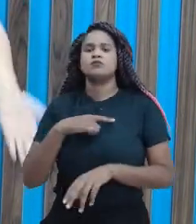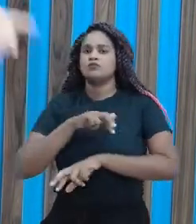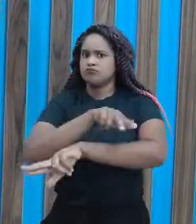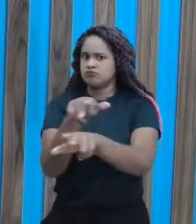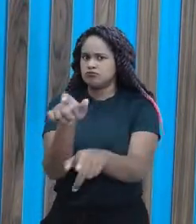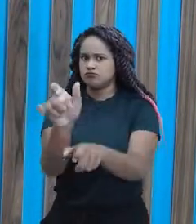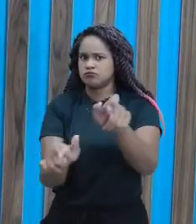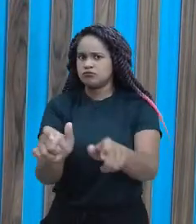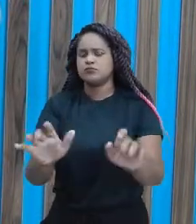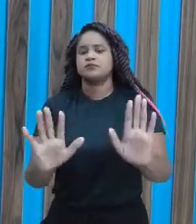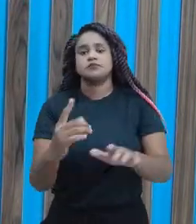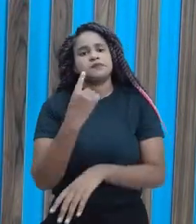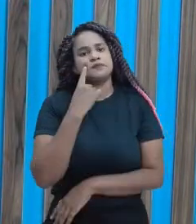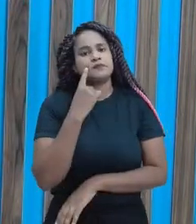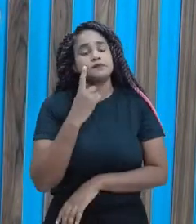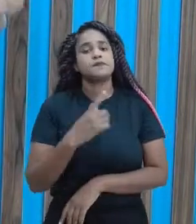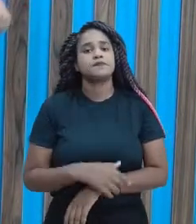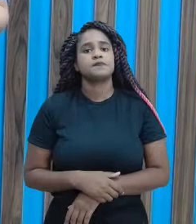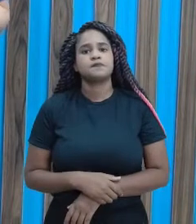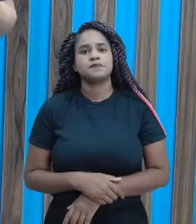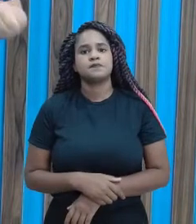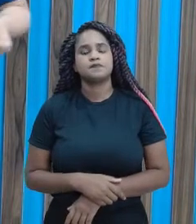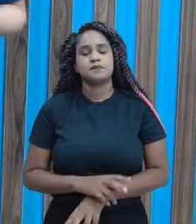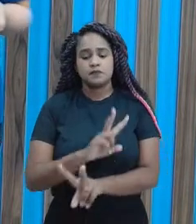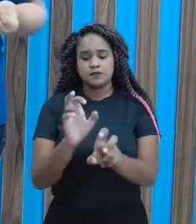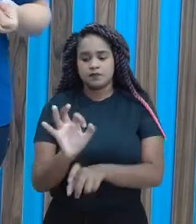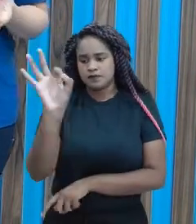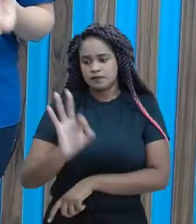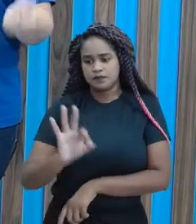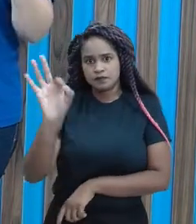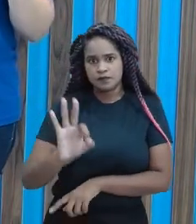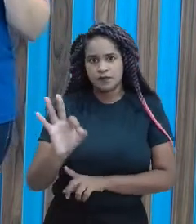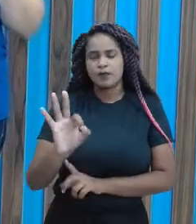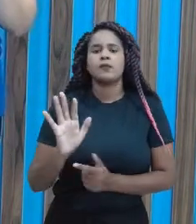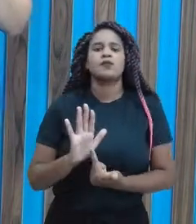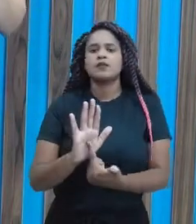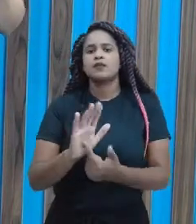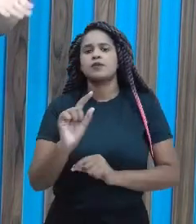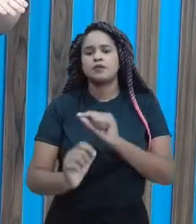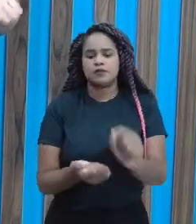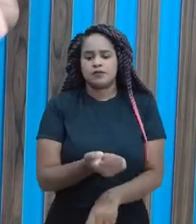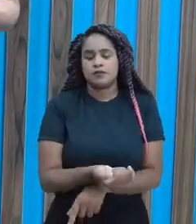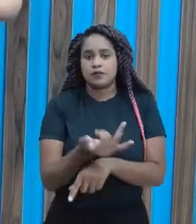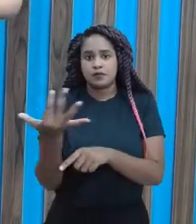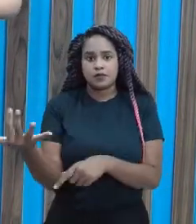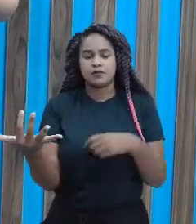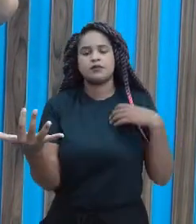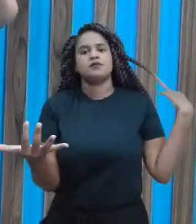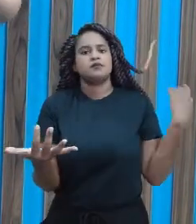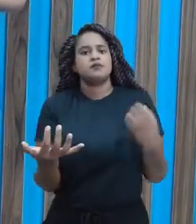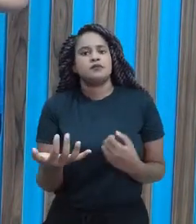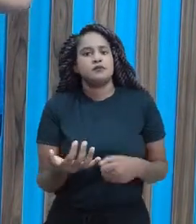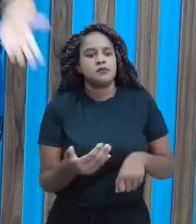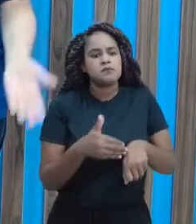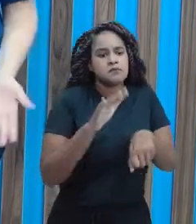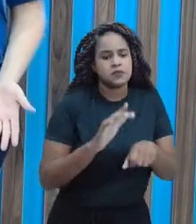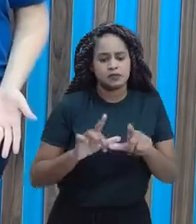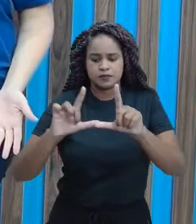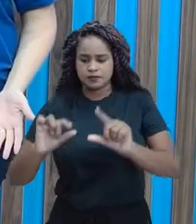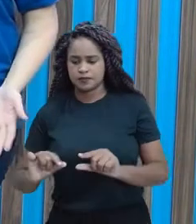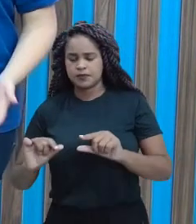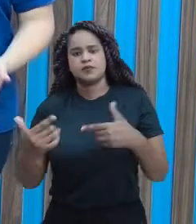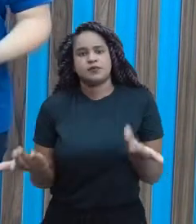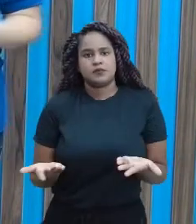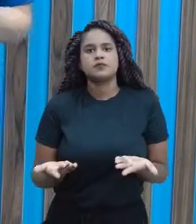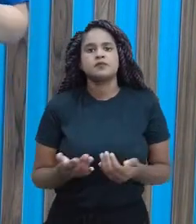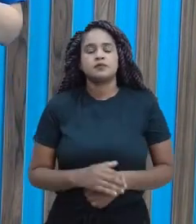gente, mas que a ideia de ter essa noção de porcentagem traz para a gente a quantidade de muita ou pouca que cuida ou não do seu